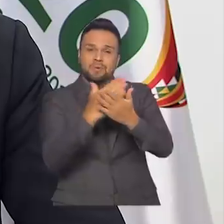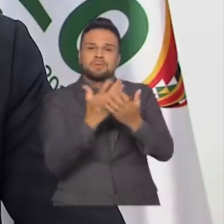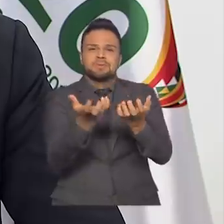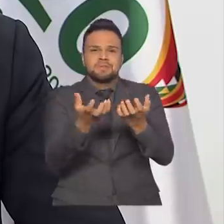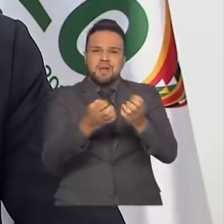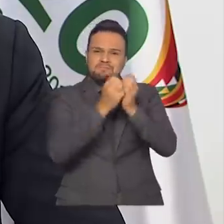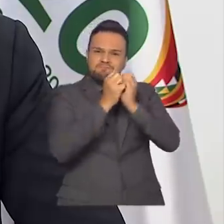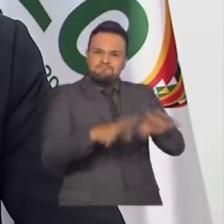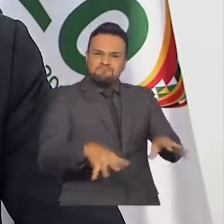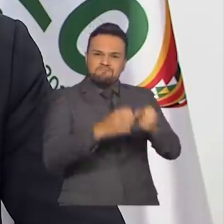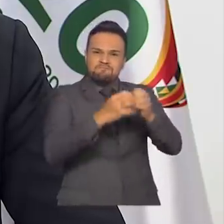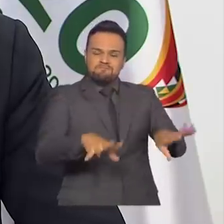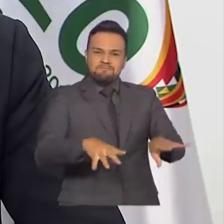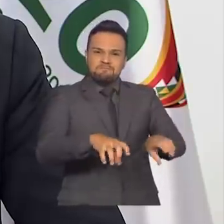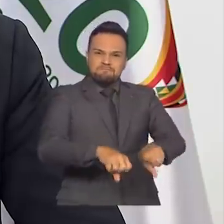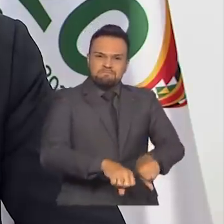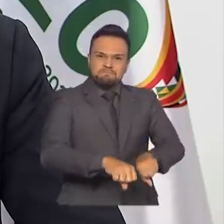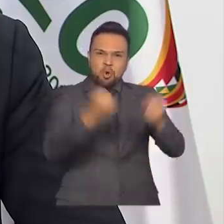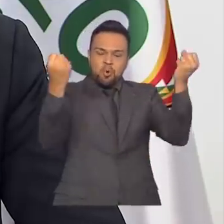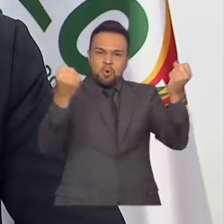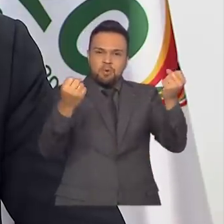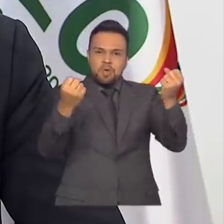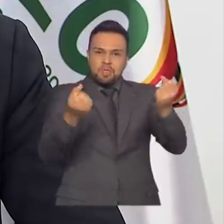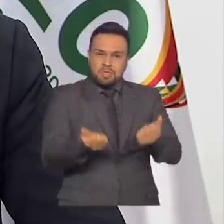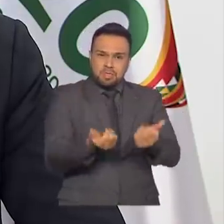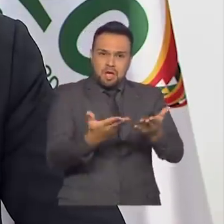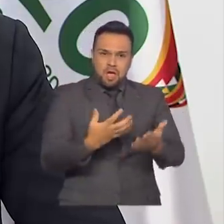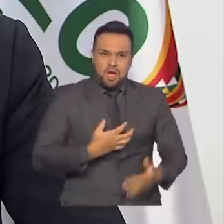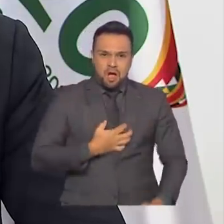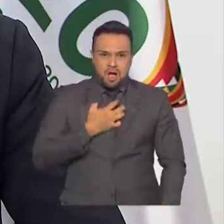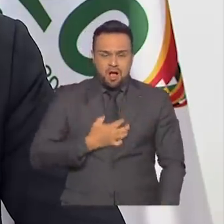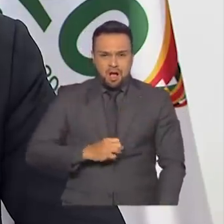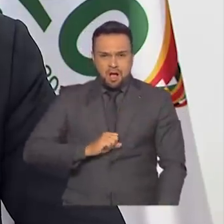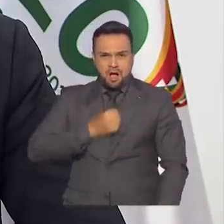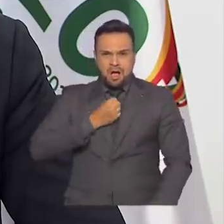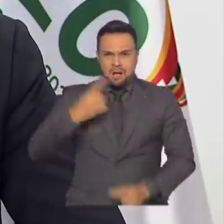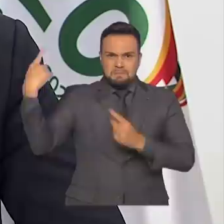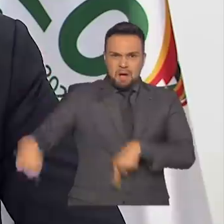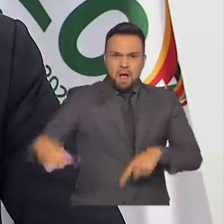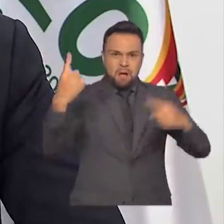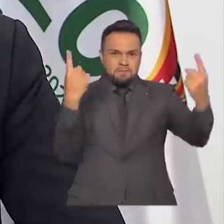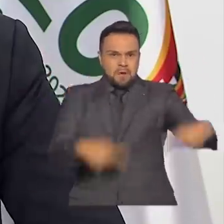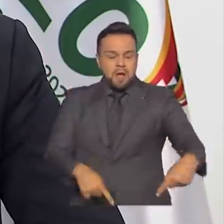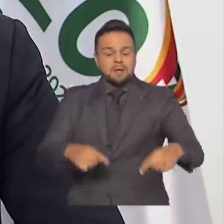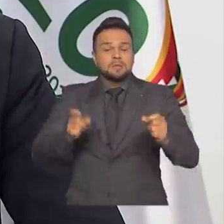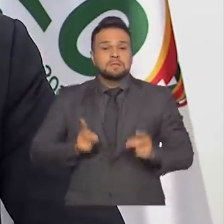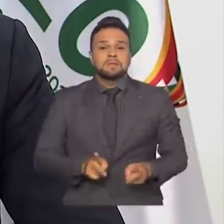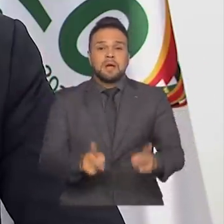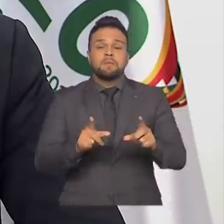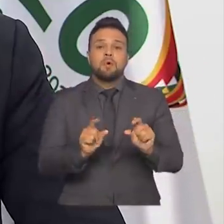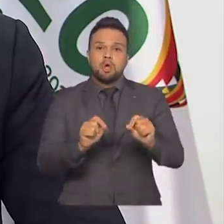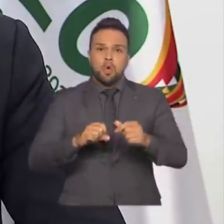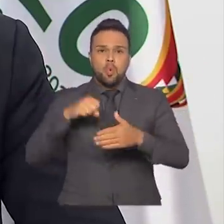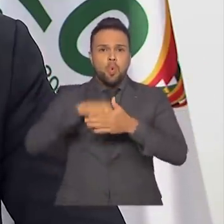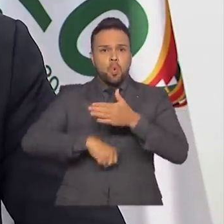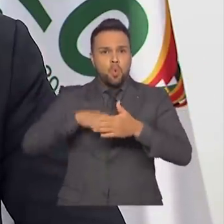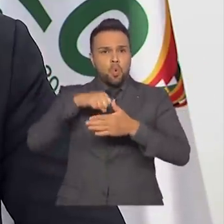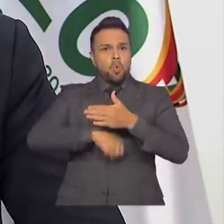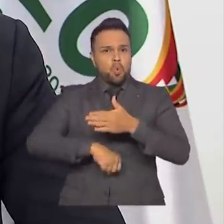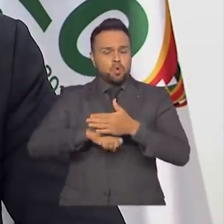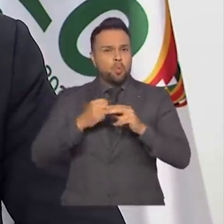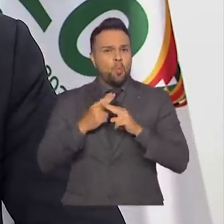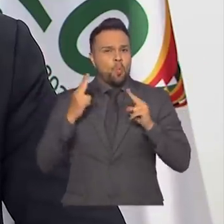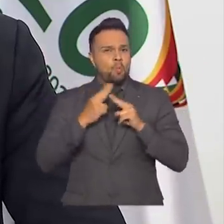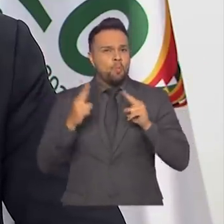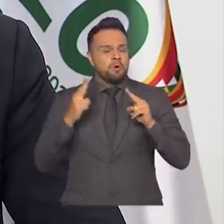o ressentimento, o ódio e a divisão entre raças, sempre mascarados de luta por igualdade